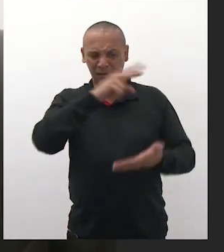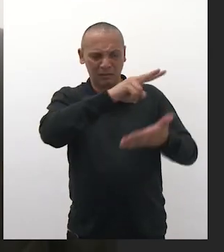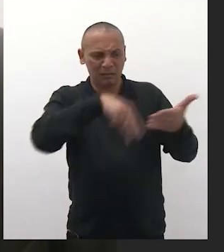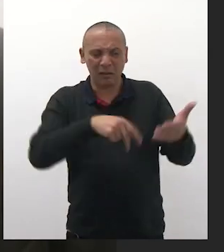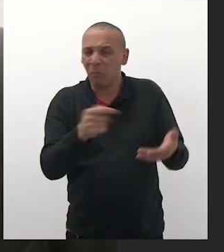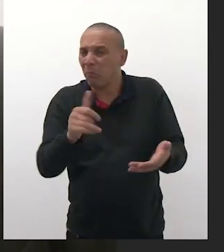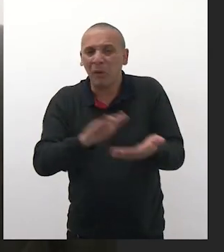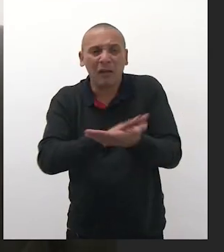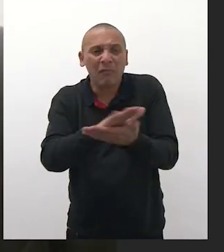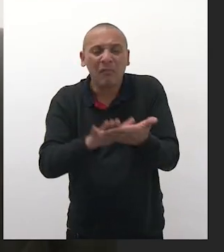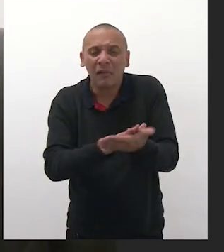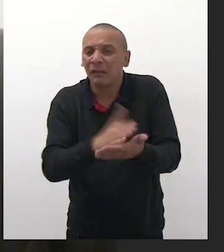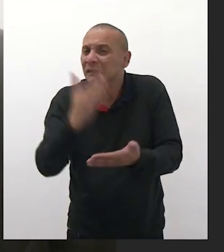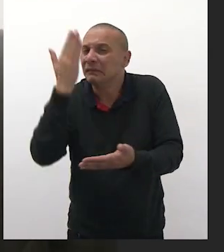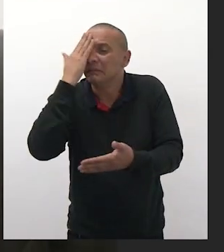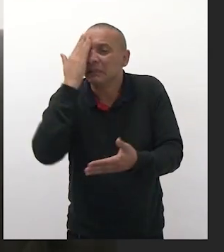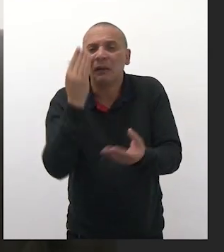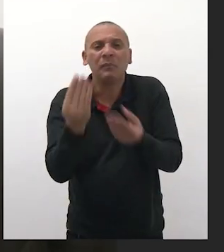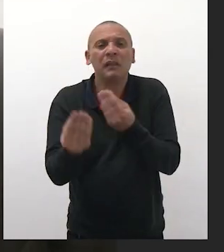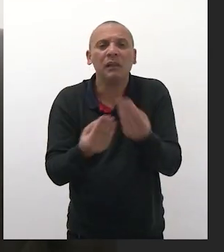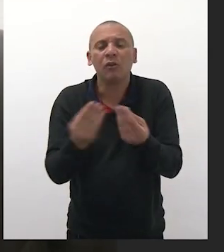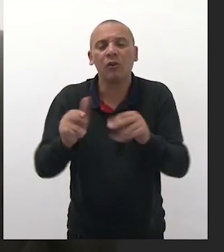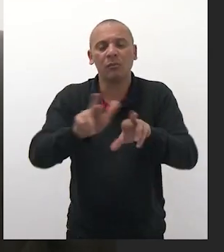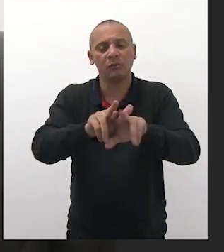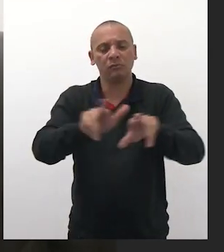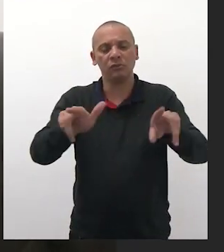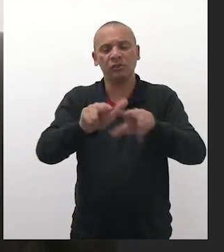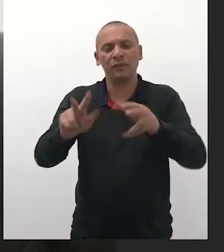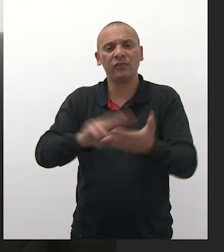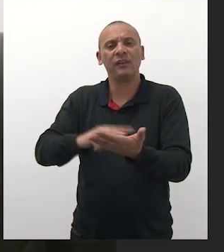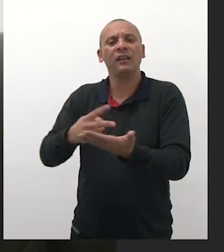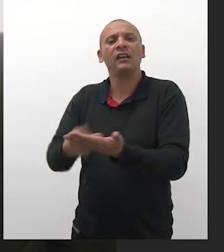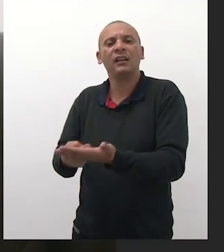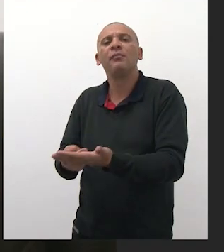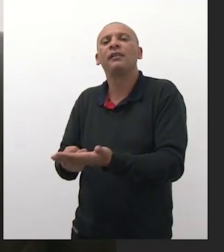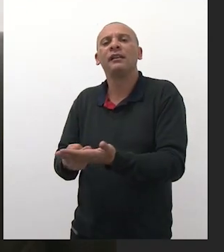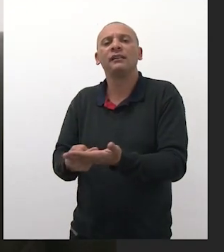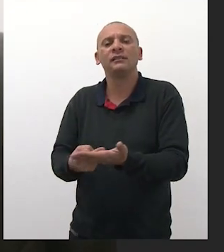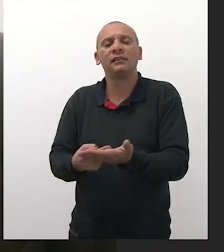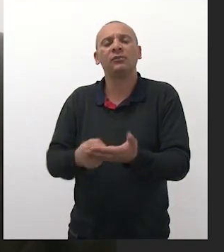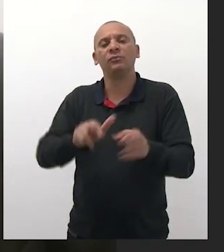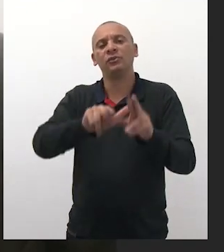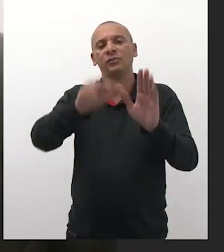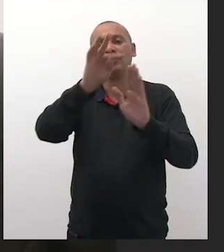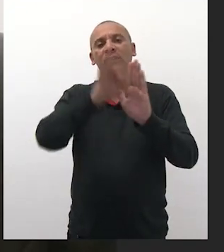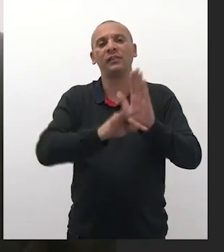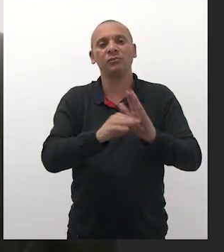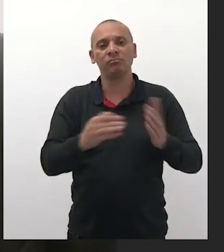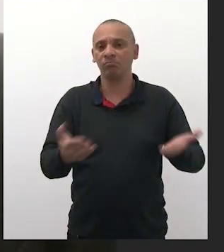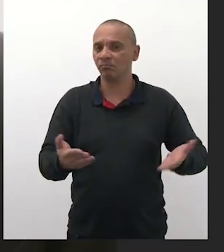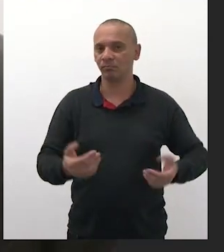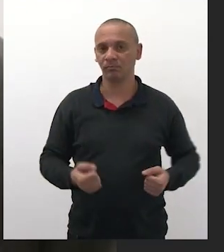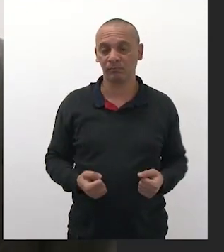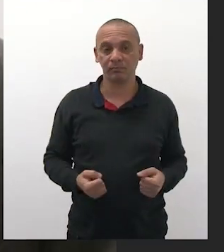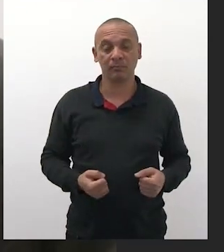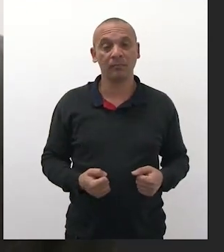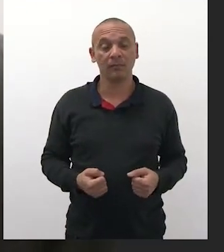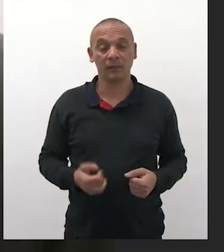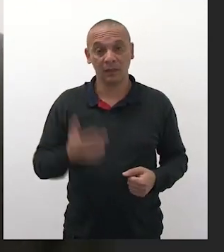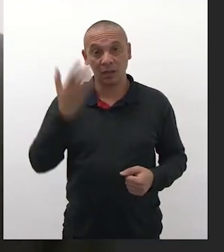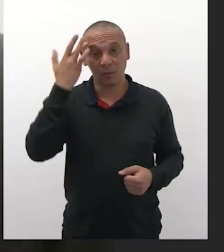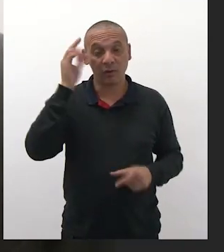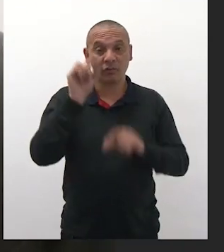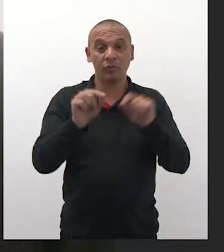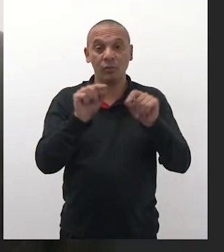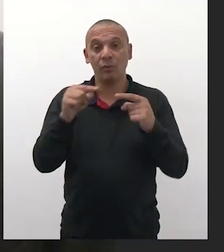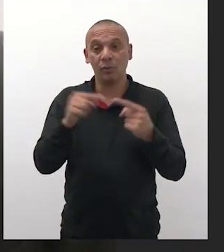saber se ter visões das diversas interpretações dos diversos tipos de textos? Tá, eu acho que a